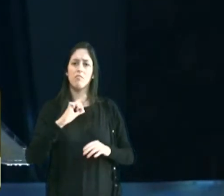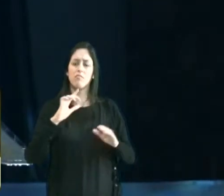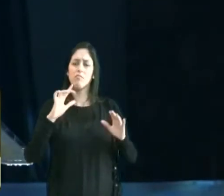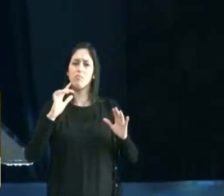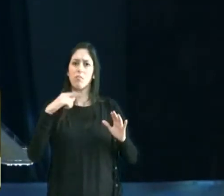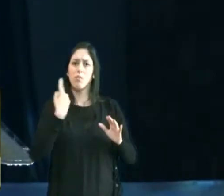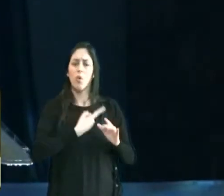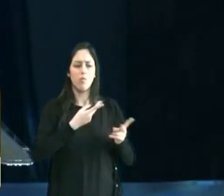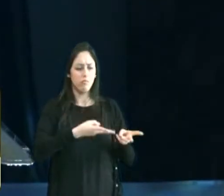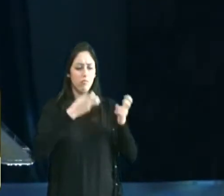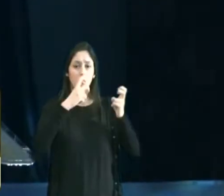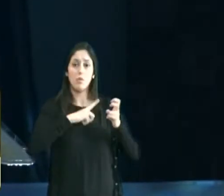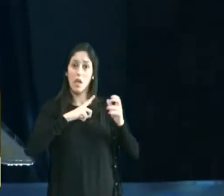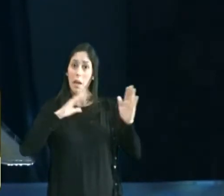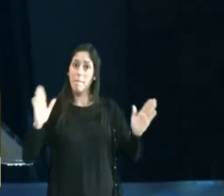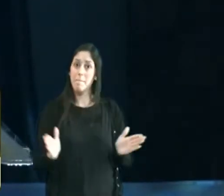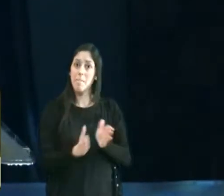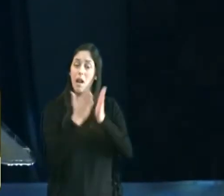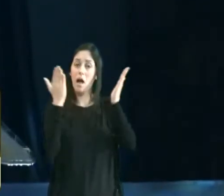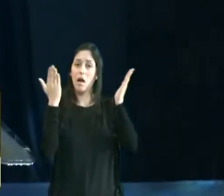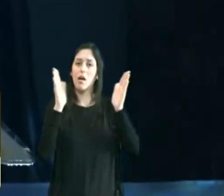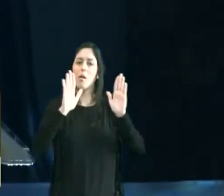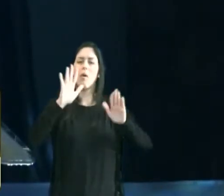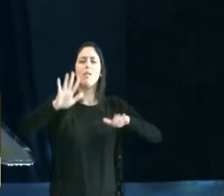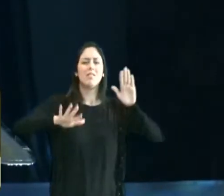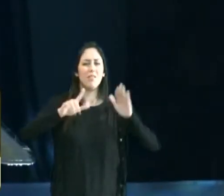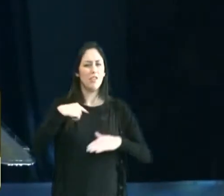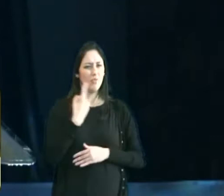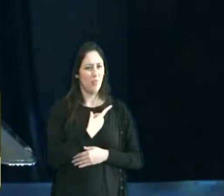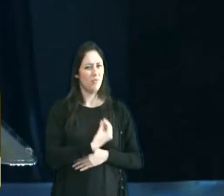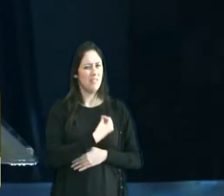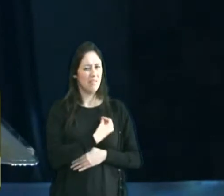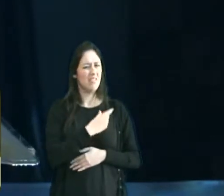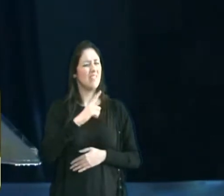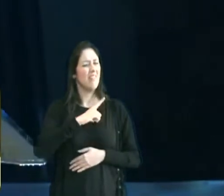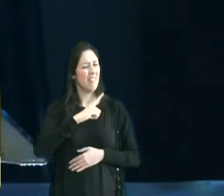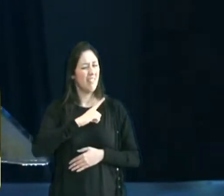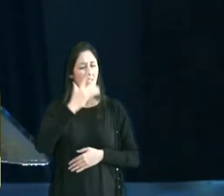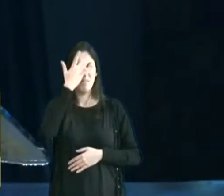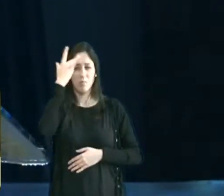surgir vozes que nos confundem.